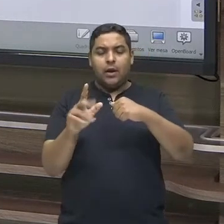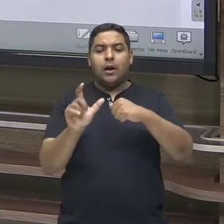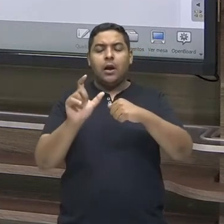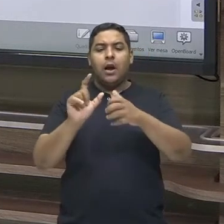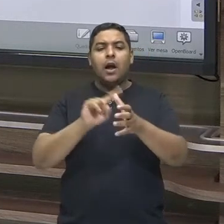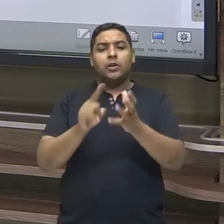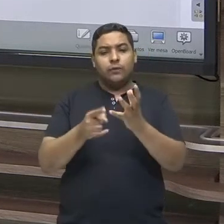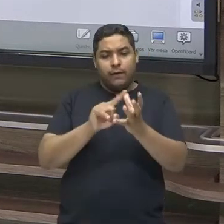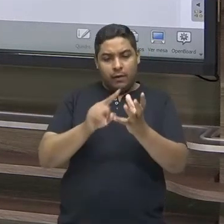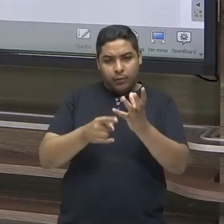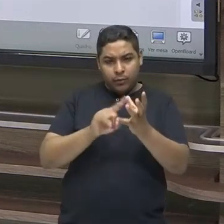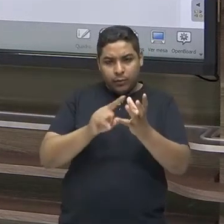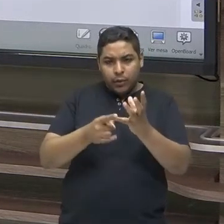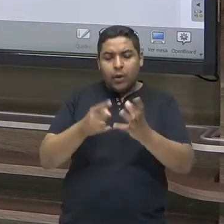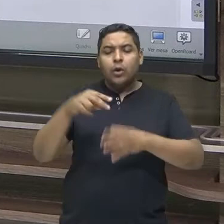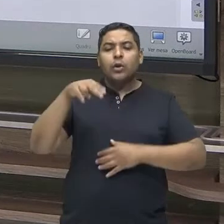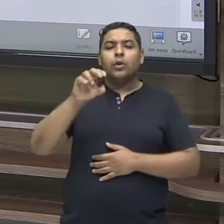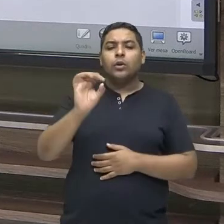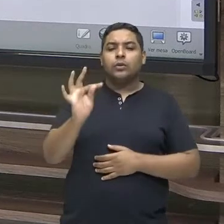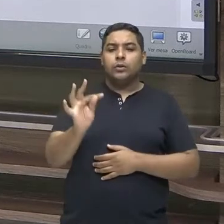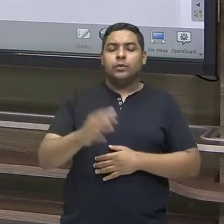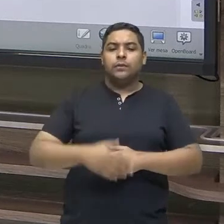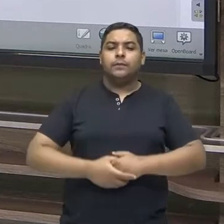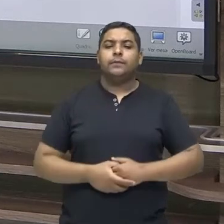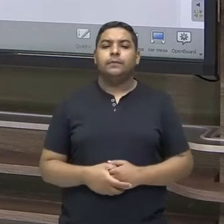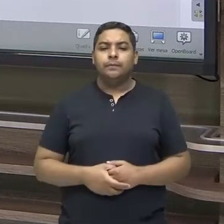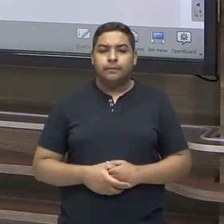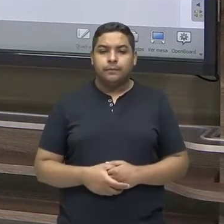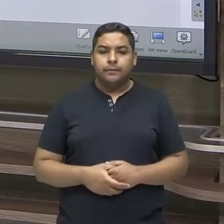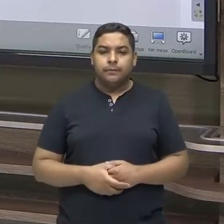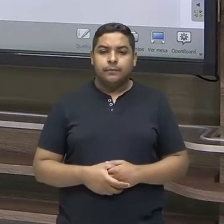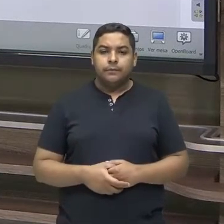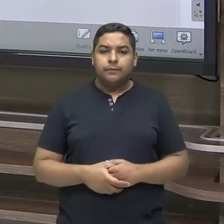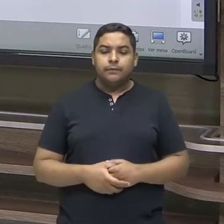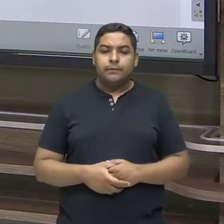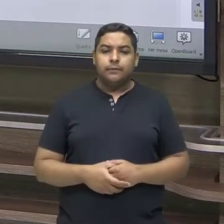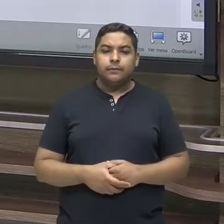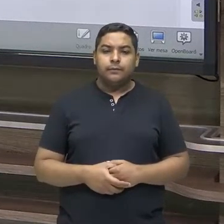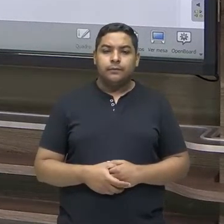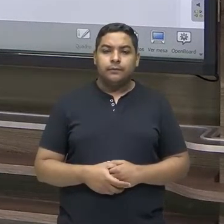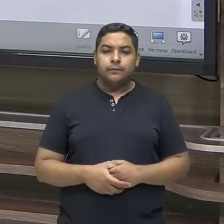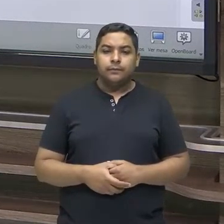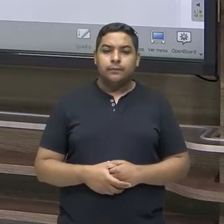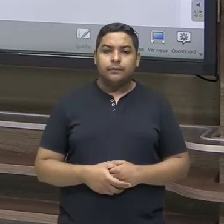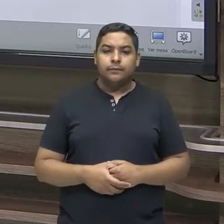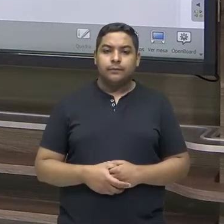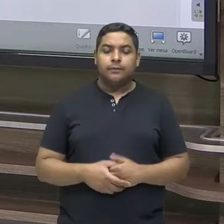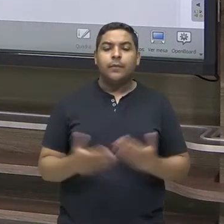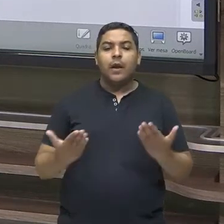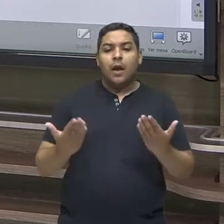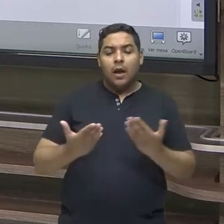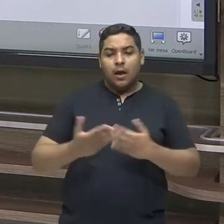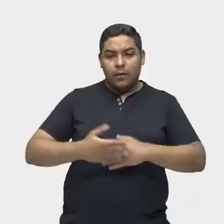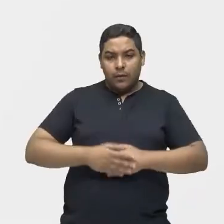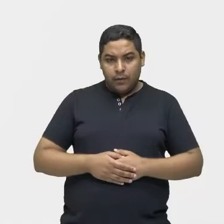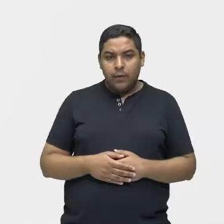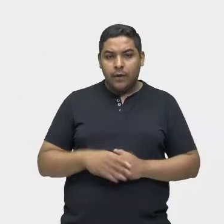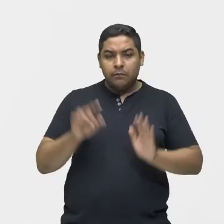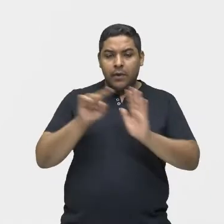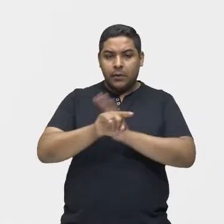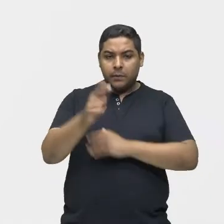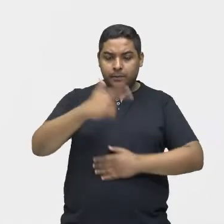é um indício aí que vai facilitar, né, para vocês encontrar a resposta correta. Vamos dar uma olhadinha na questão